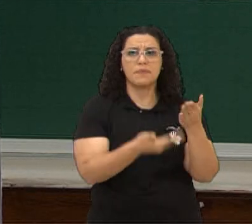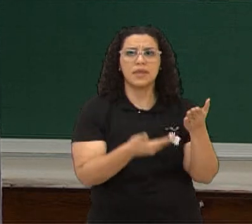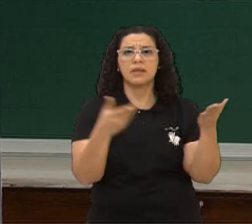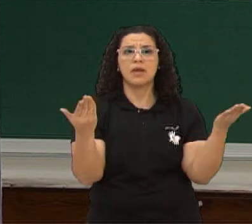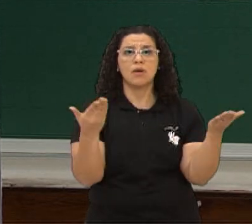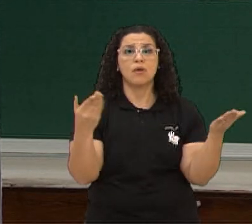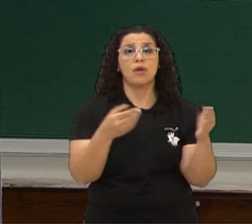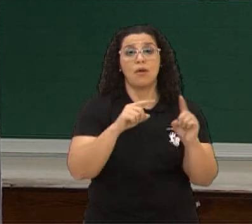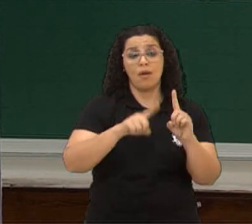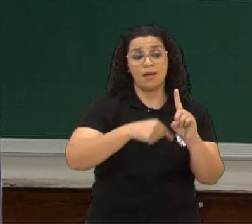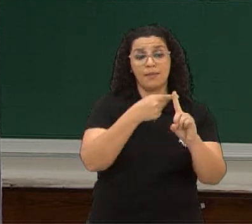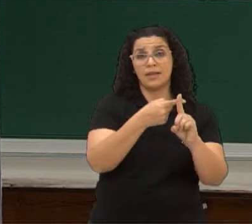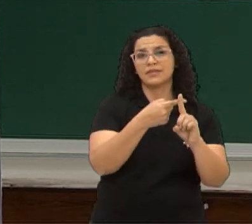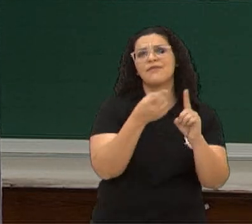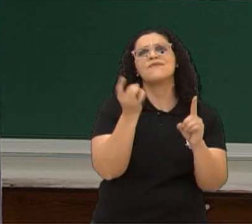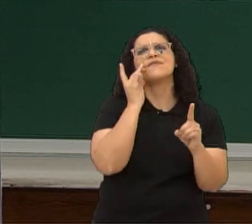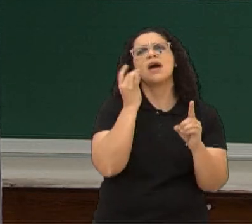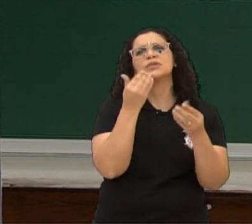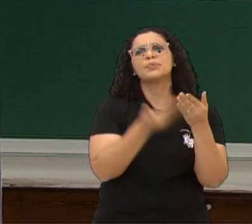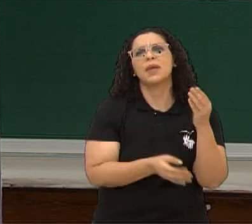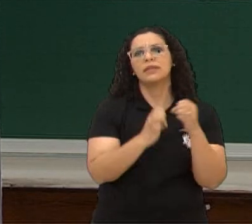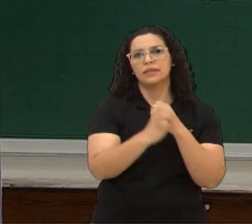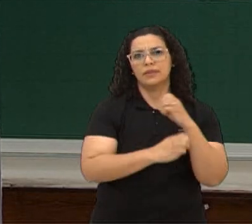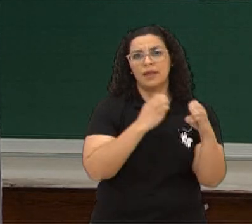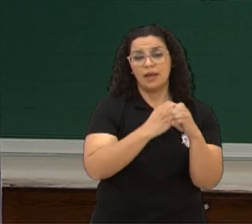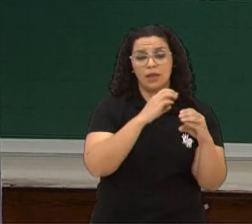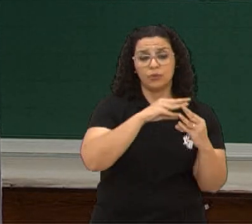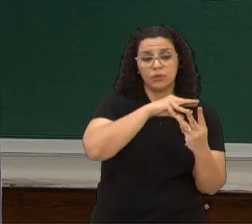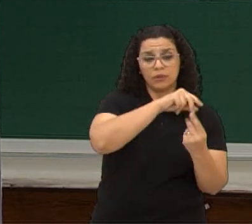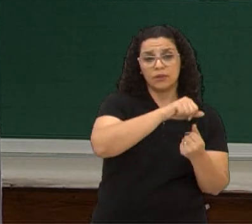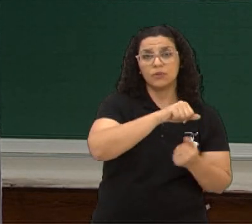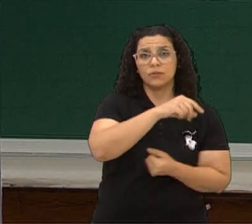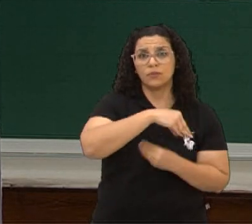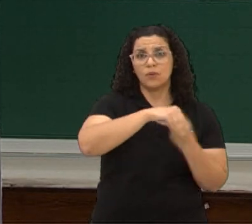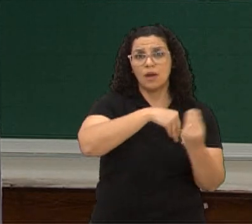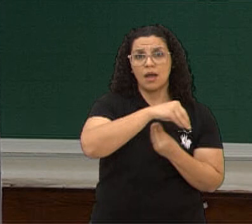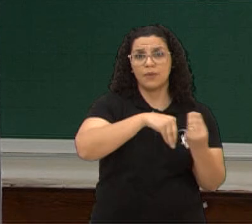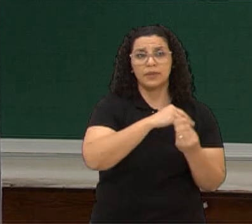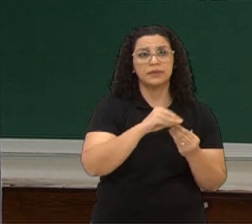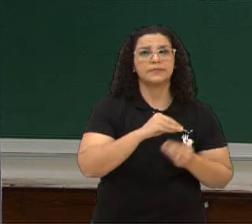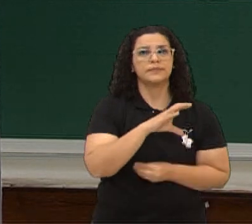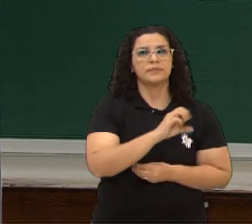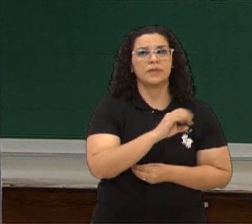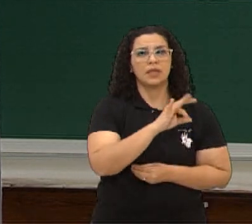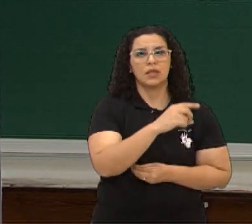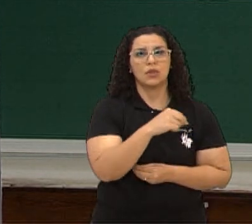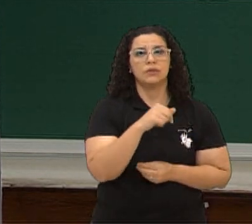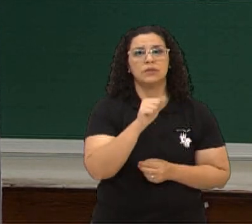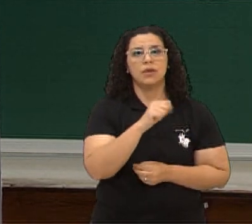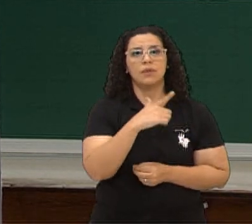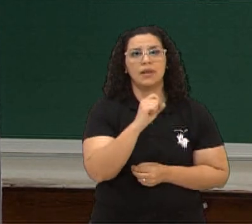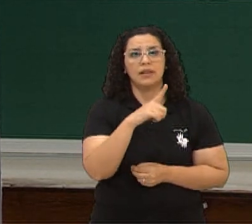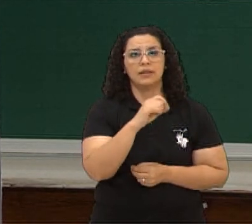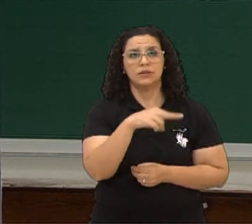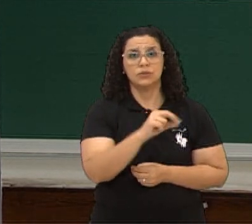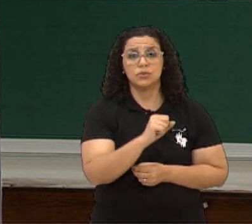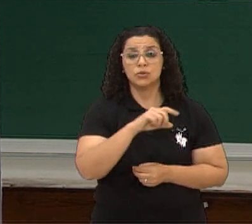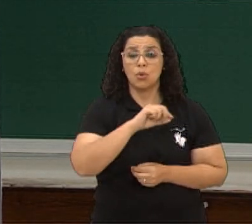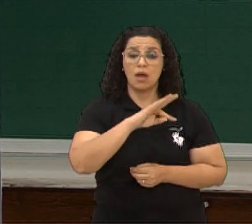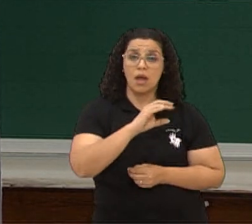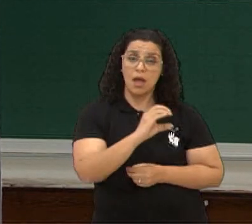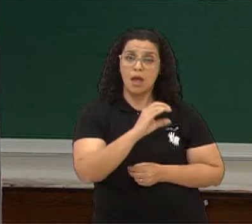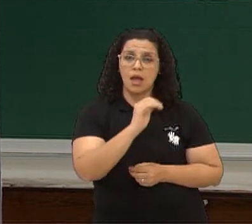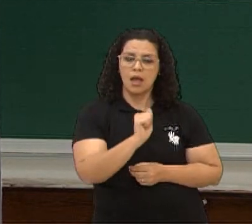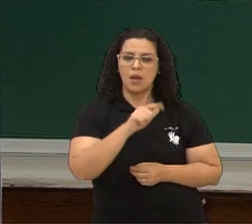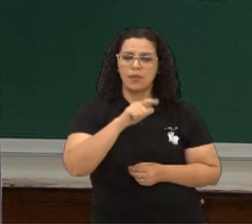ou seja, ele tem mais facilidade quando na solução temos cátions de alcalinos ou alcalinos